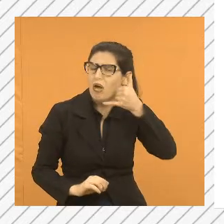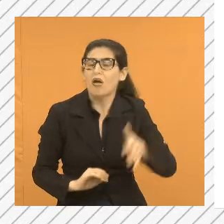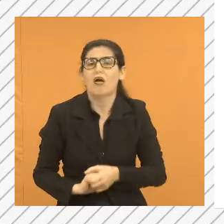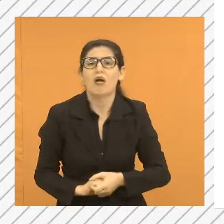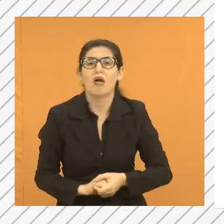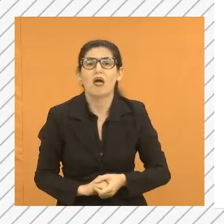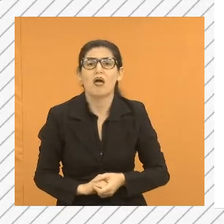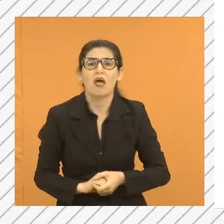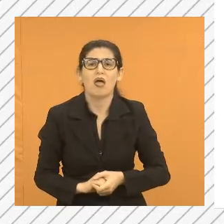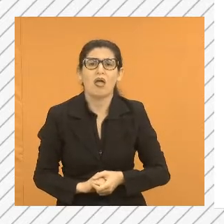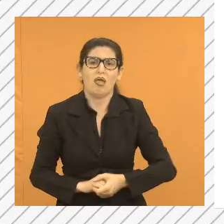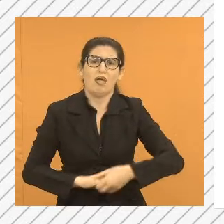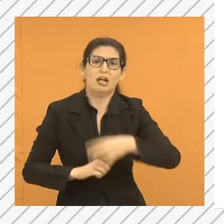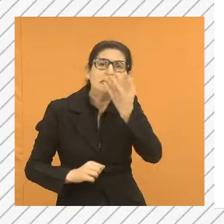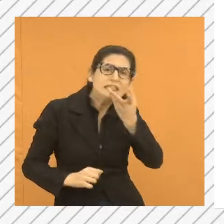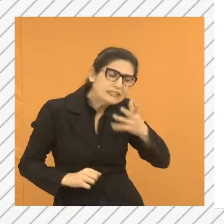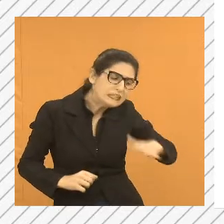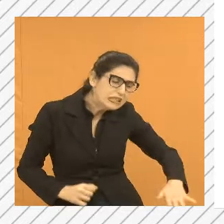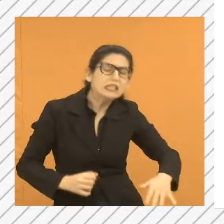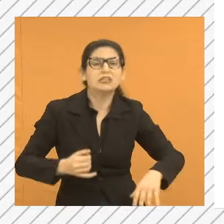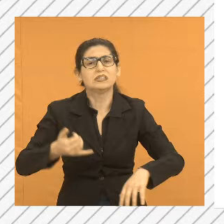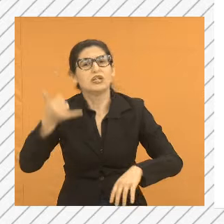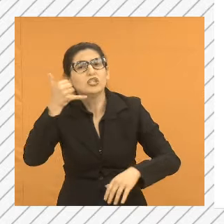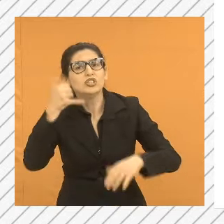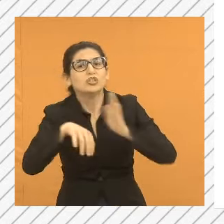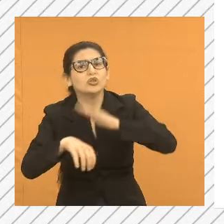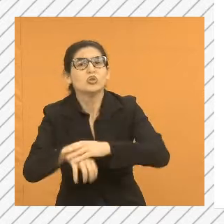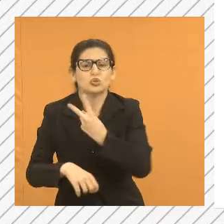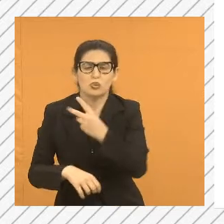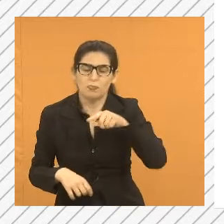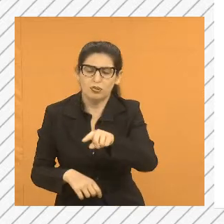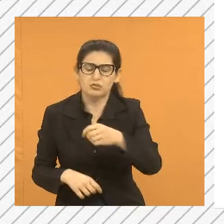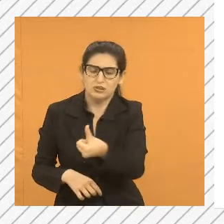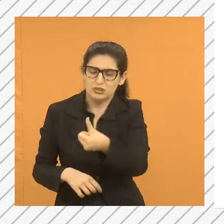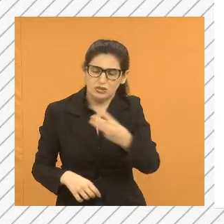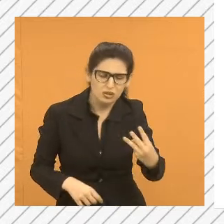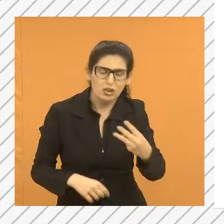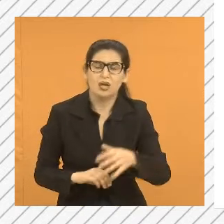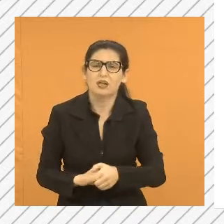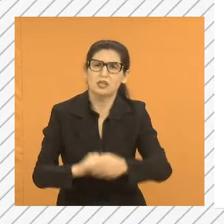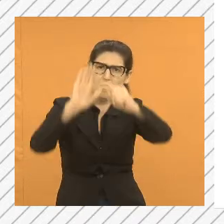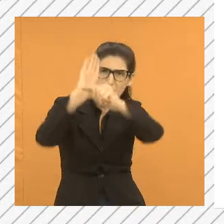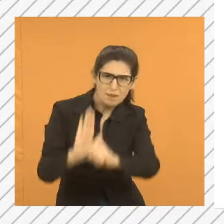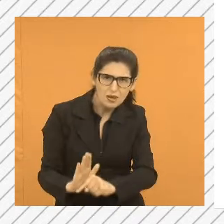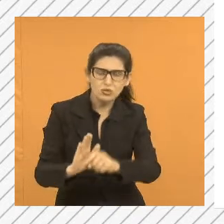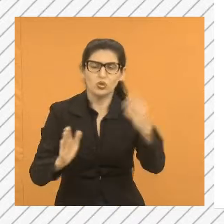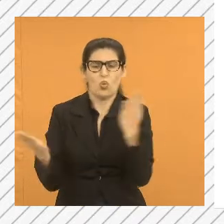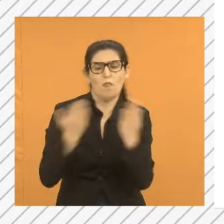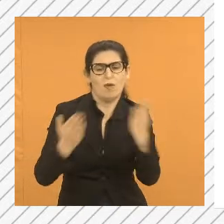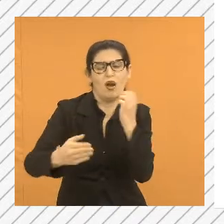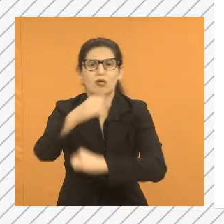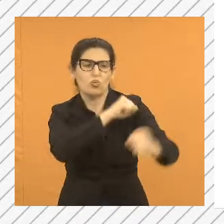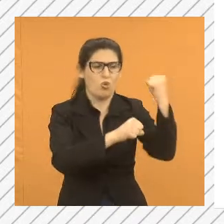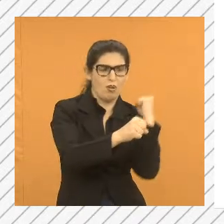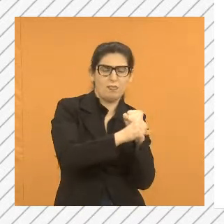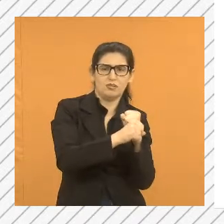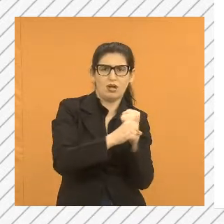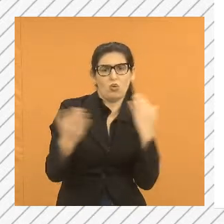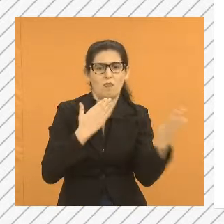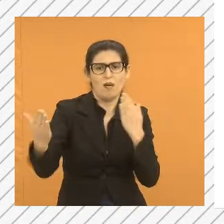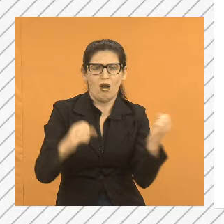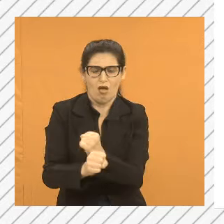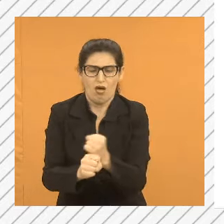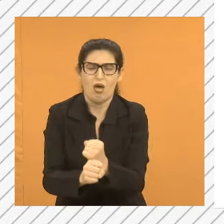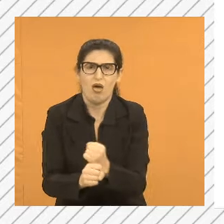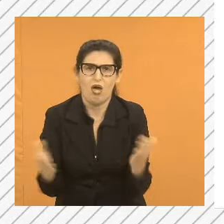chamadas pediátricas, mantendo-se por volta de 2,63%, teve uma diminuição do ano passado para cá. E